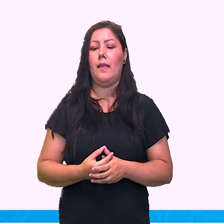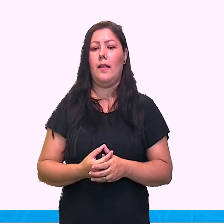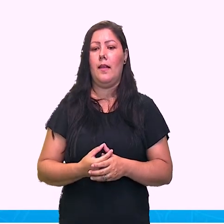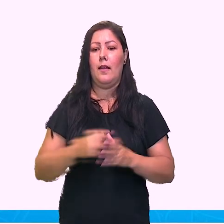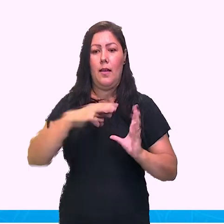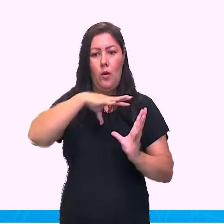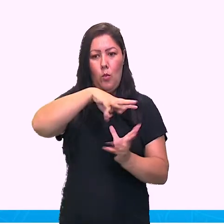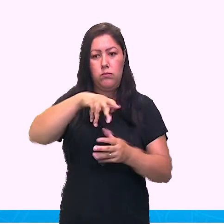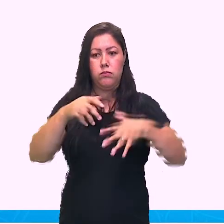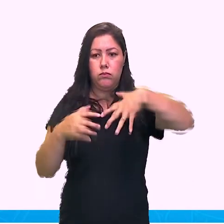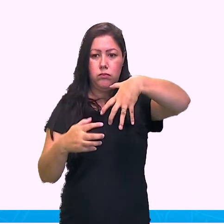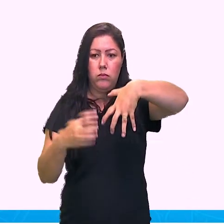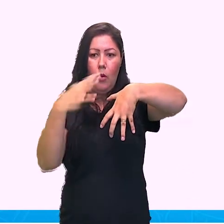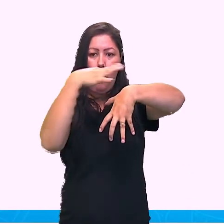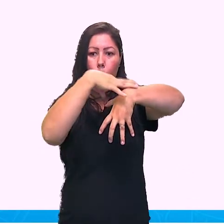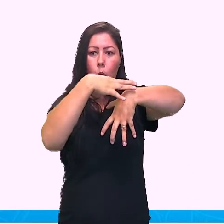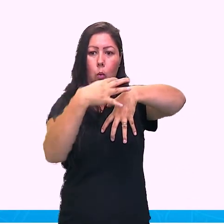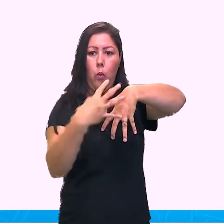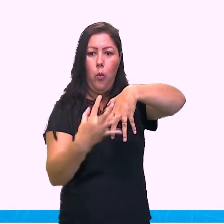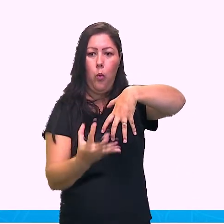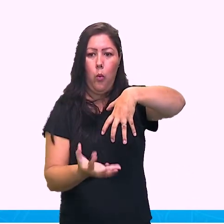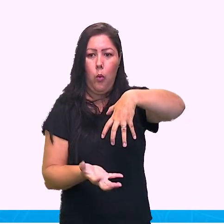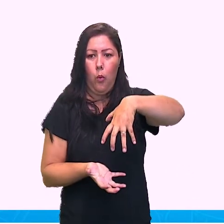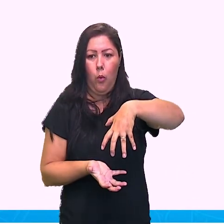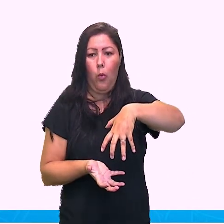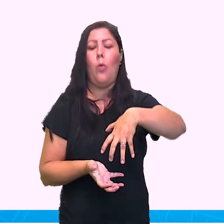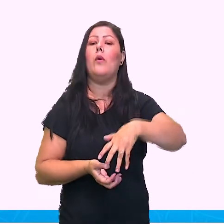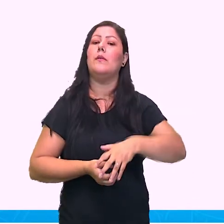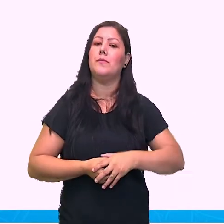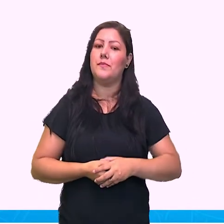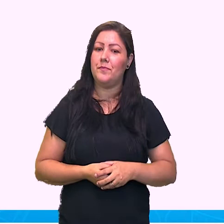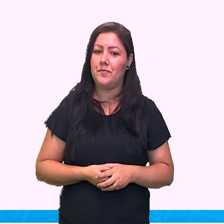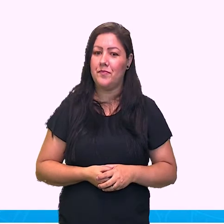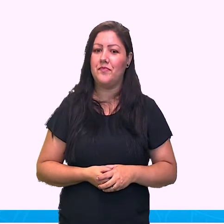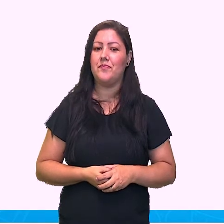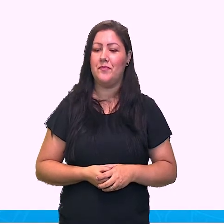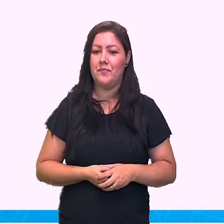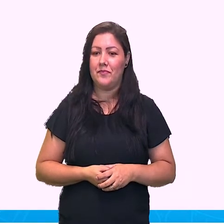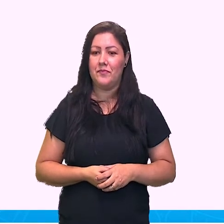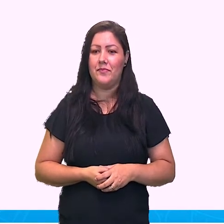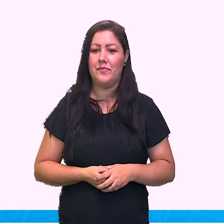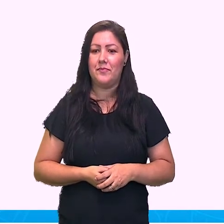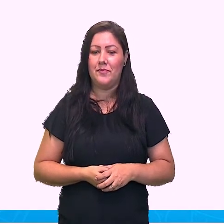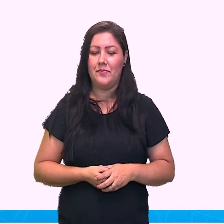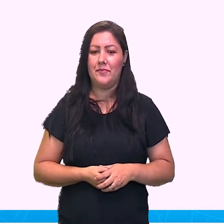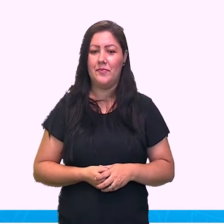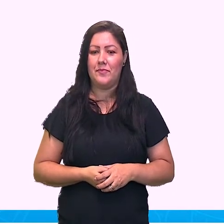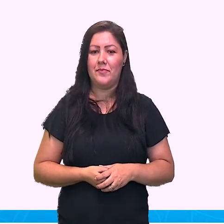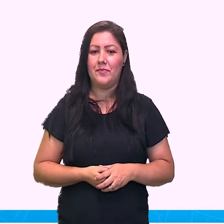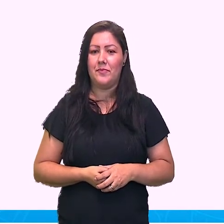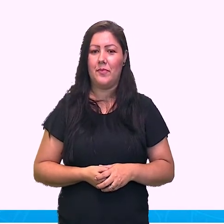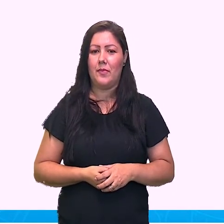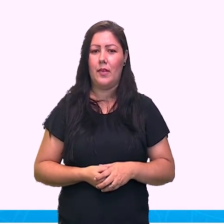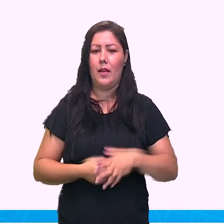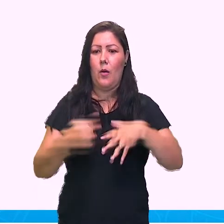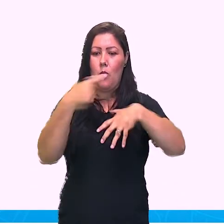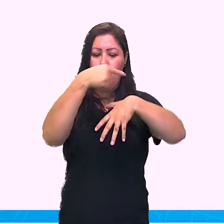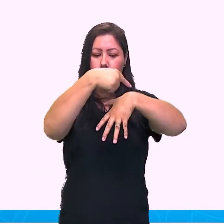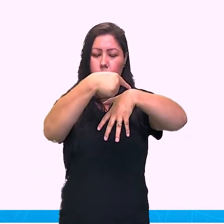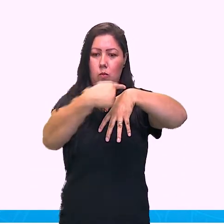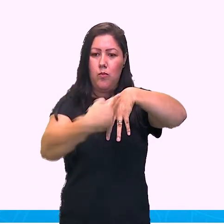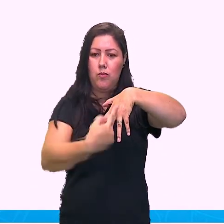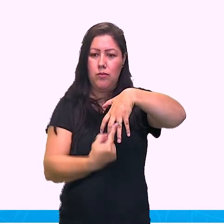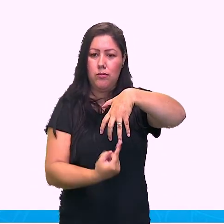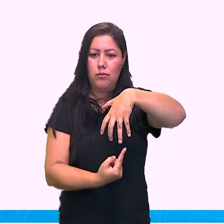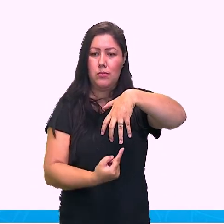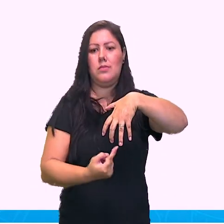principal meridiano, o meridiano de Greenwich. E o meridiano de Greenwich,